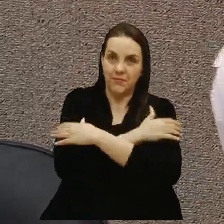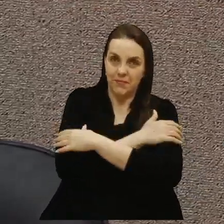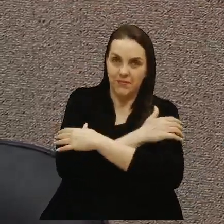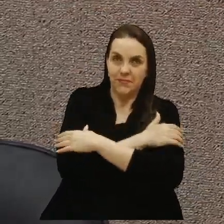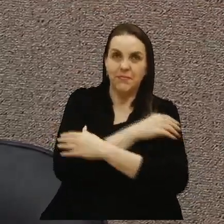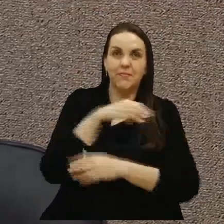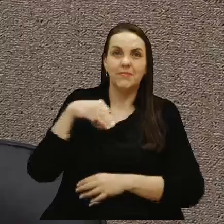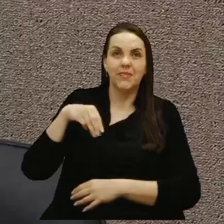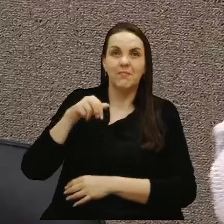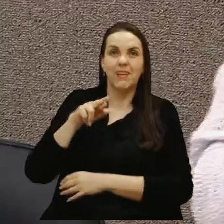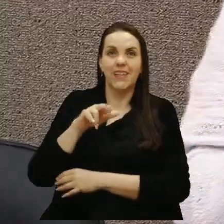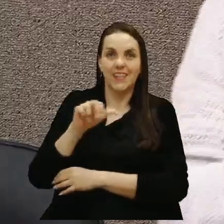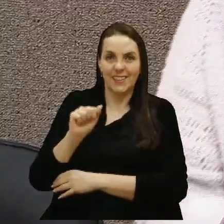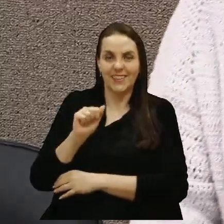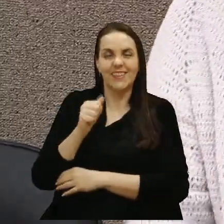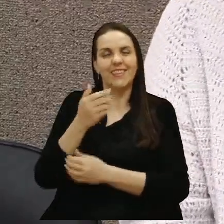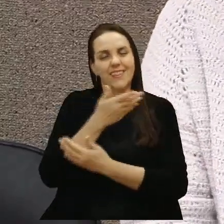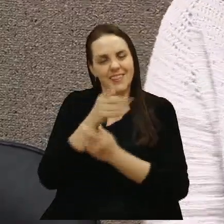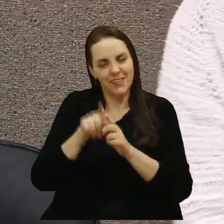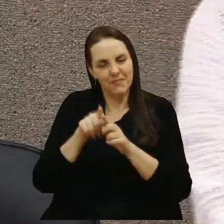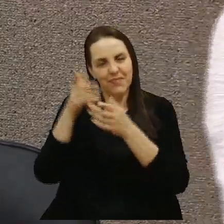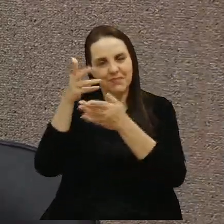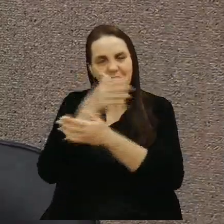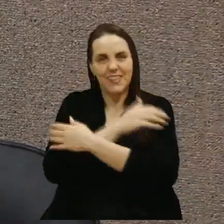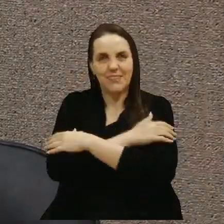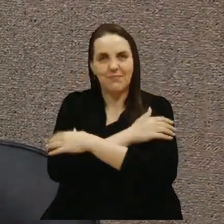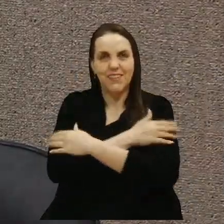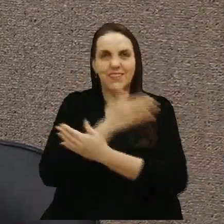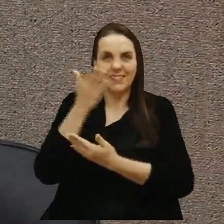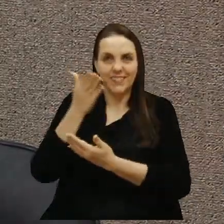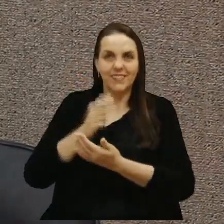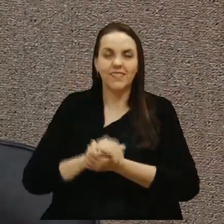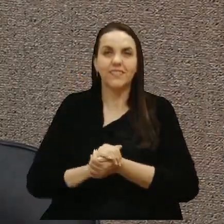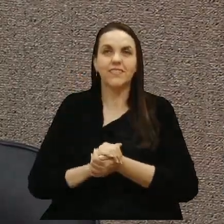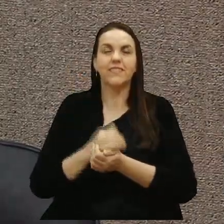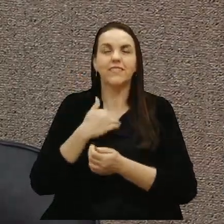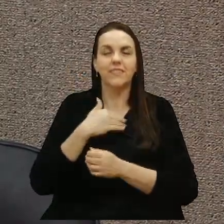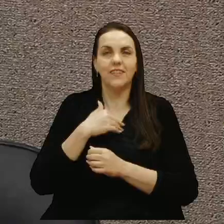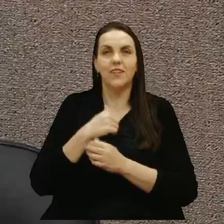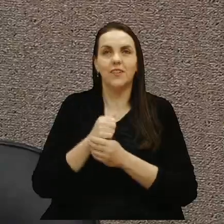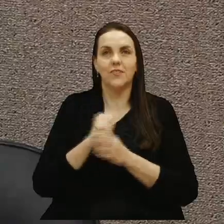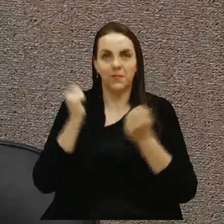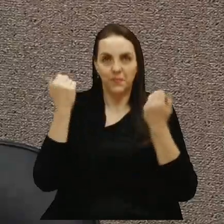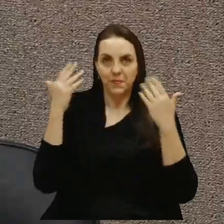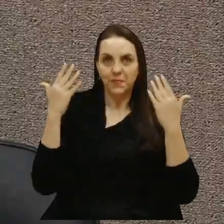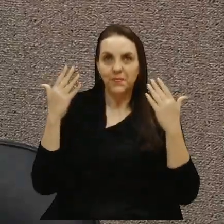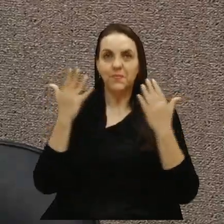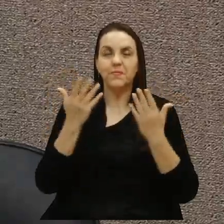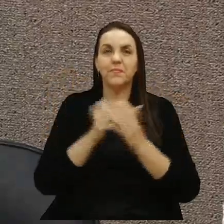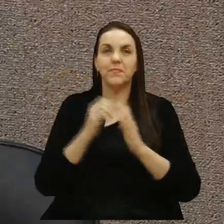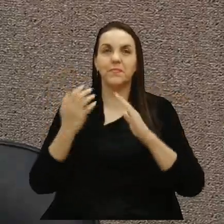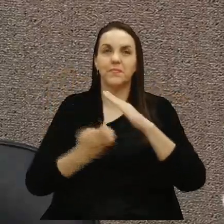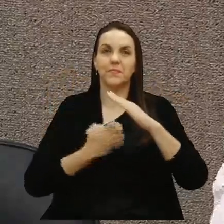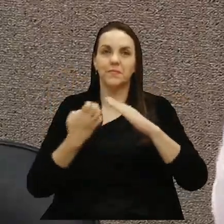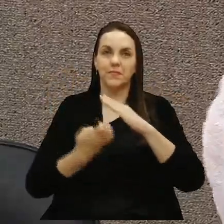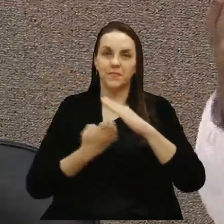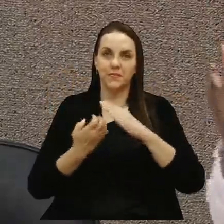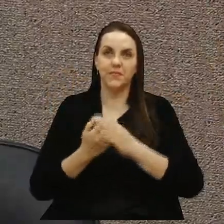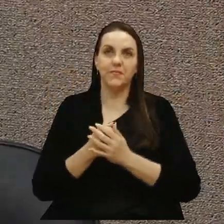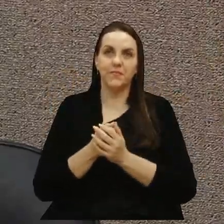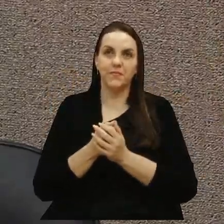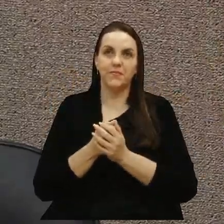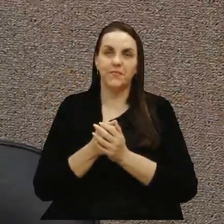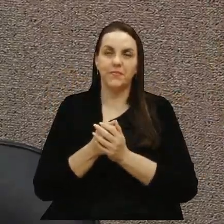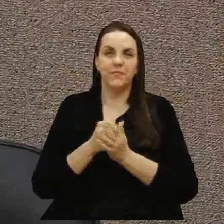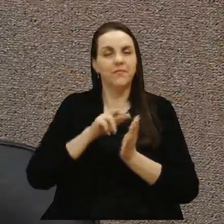estou retornando, um grande abraço que veio. Eu queria fazer um voto de congratulações hoje a uma empresa, por uma